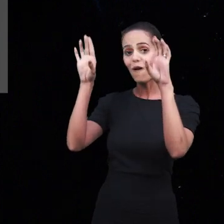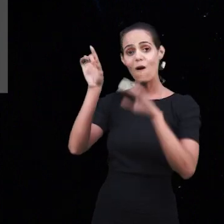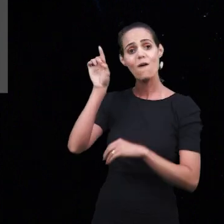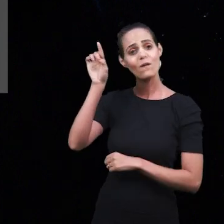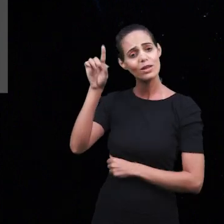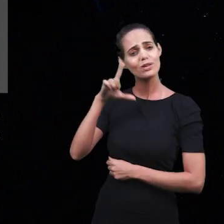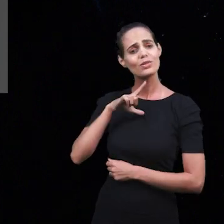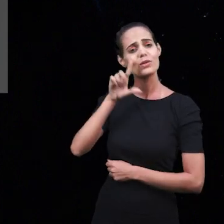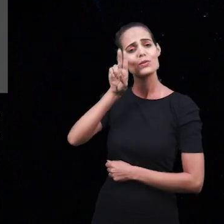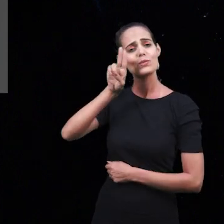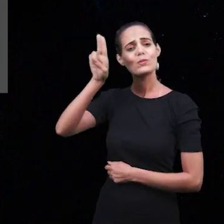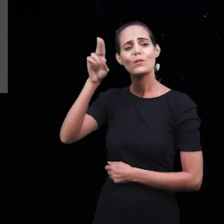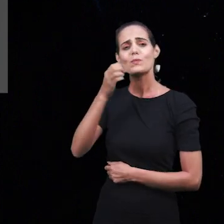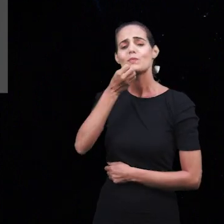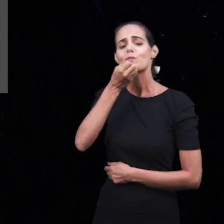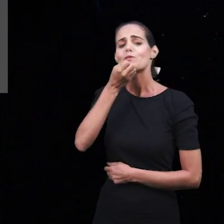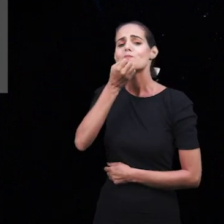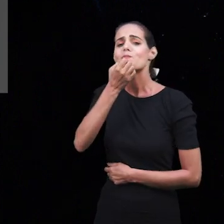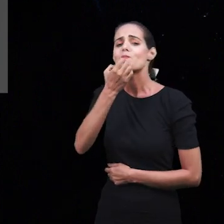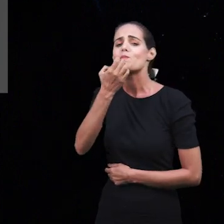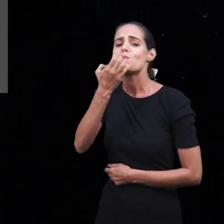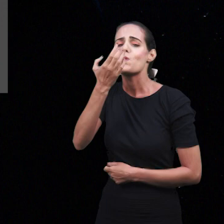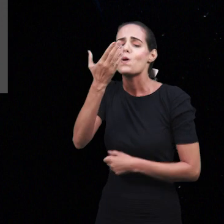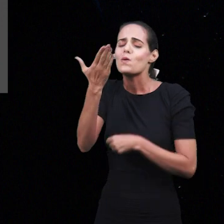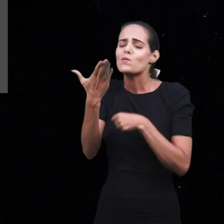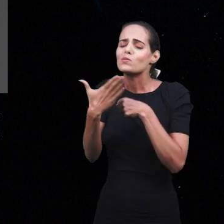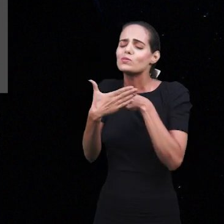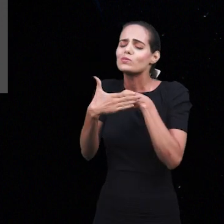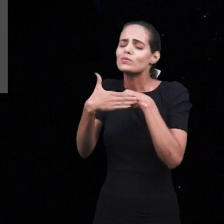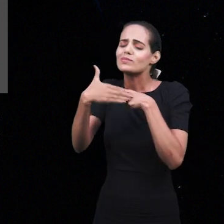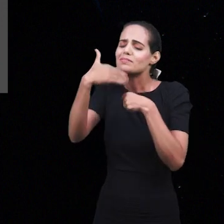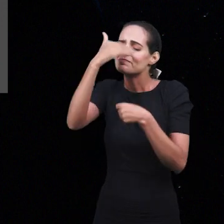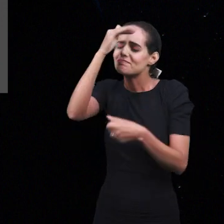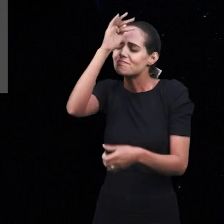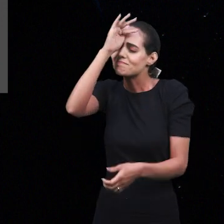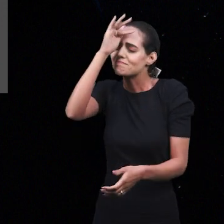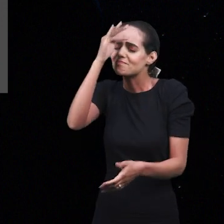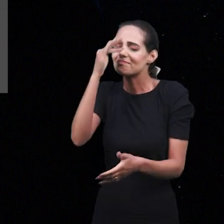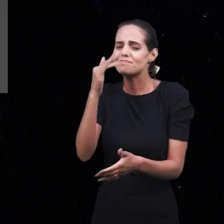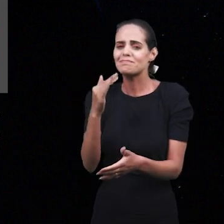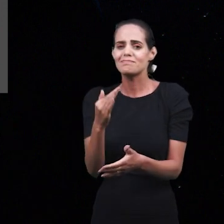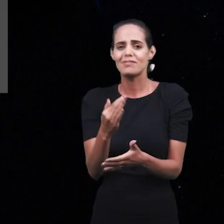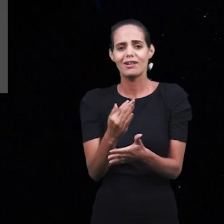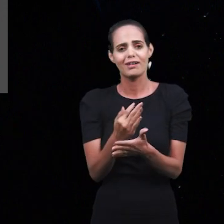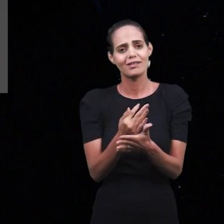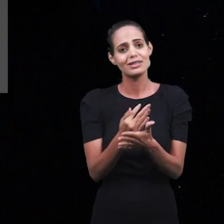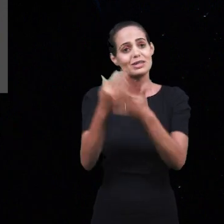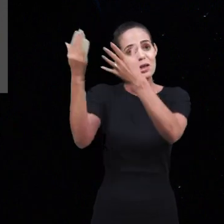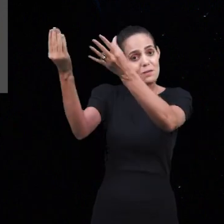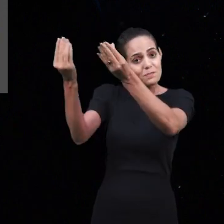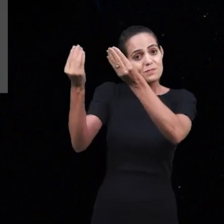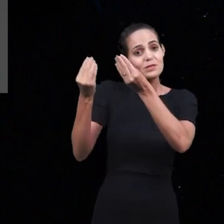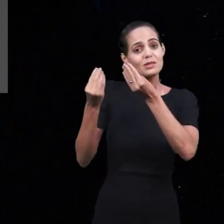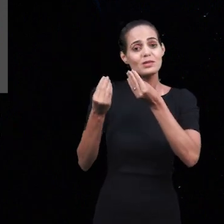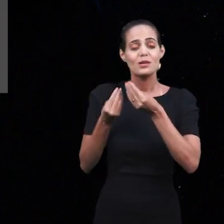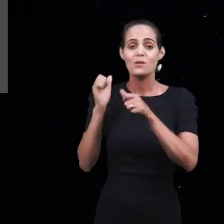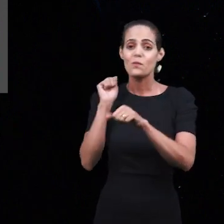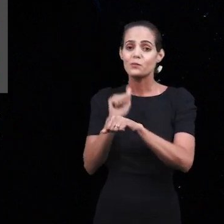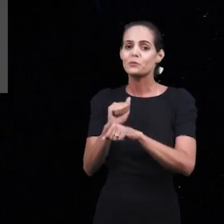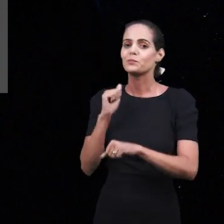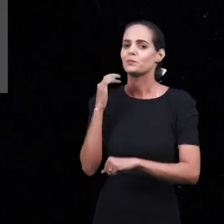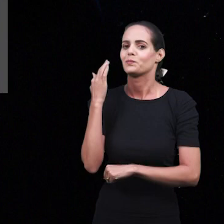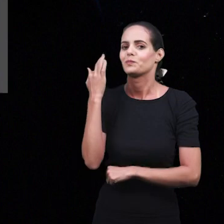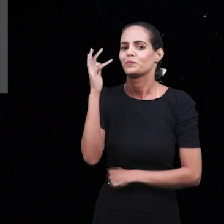Nome bom, doce a fé, a